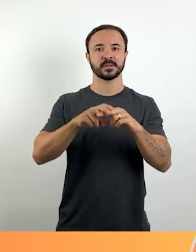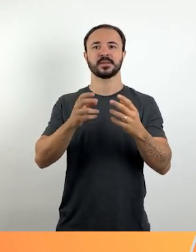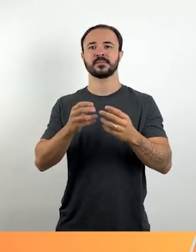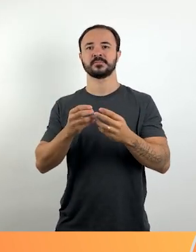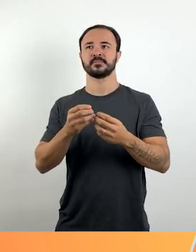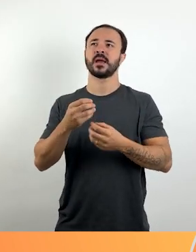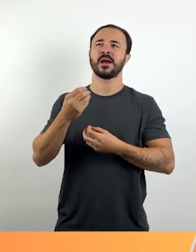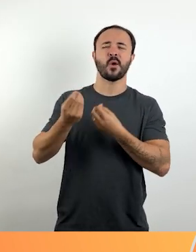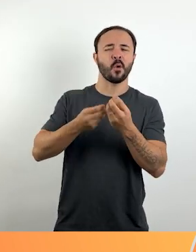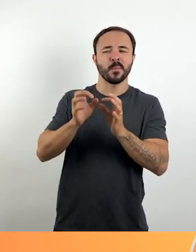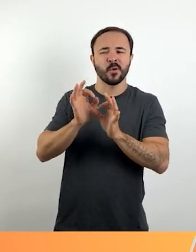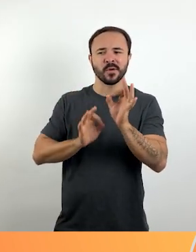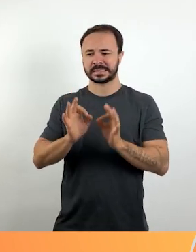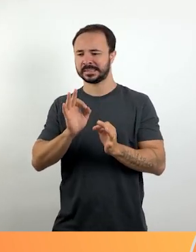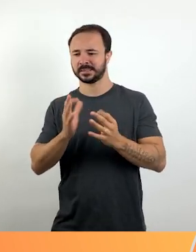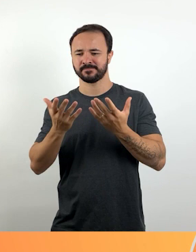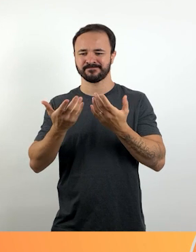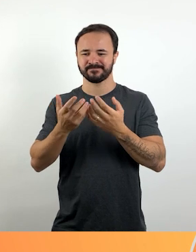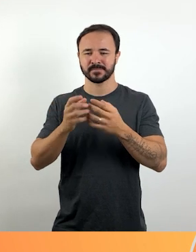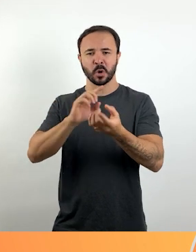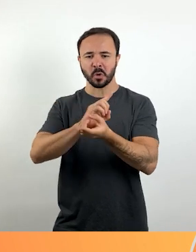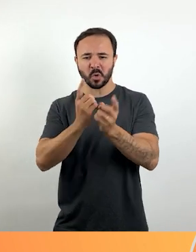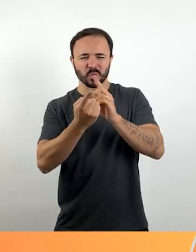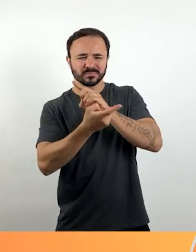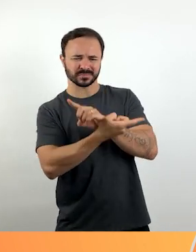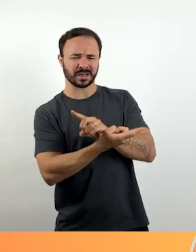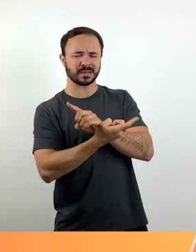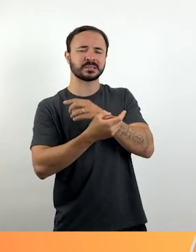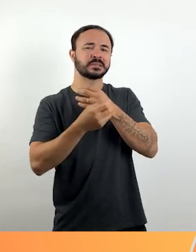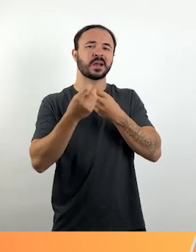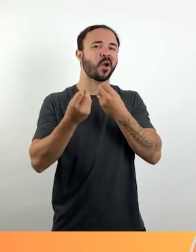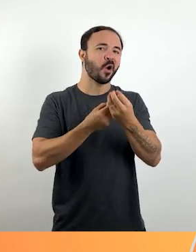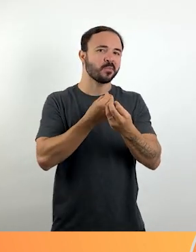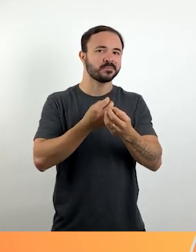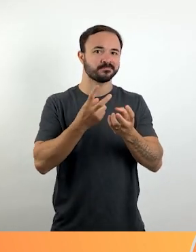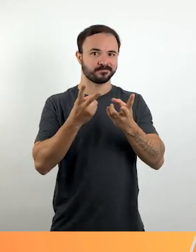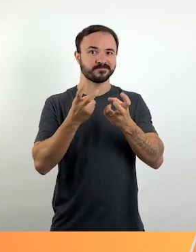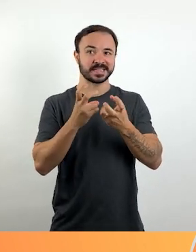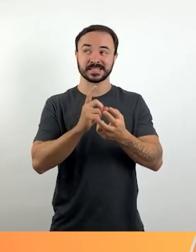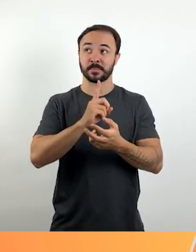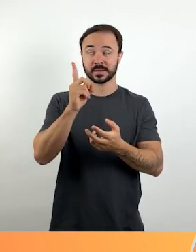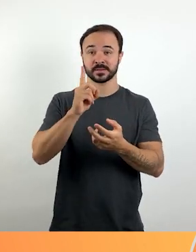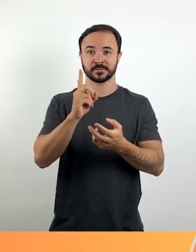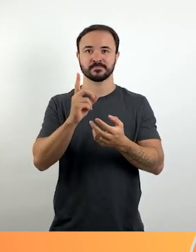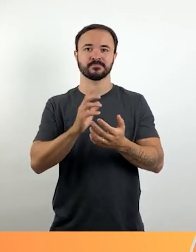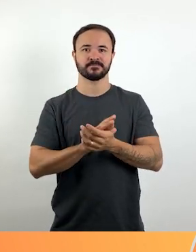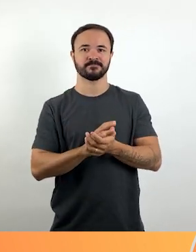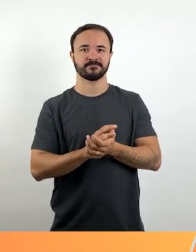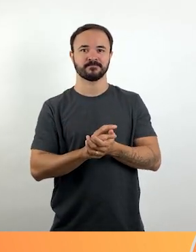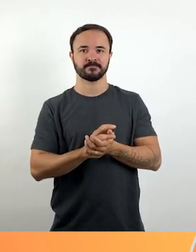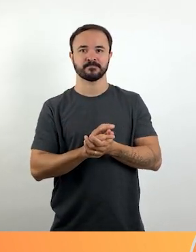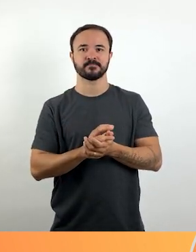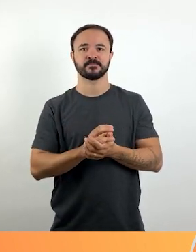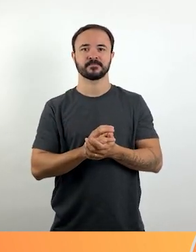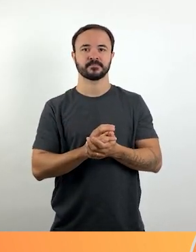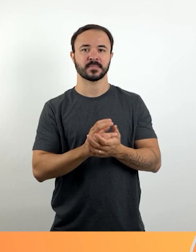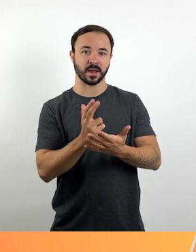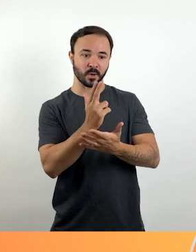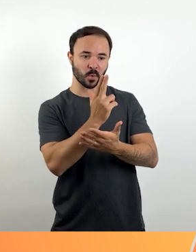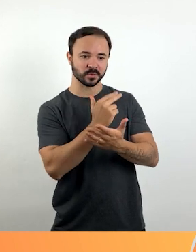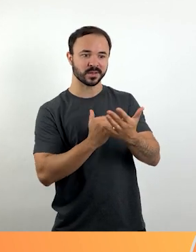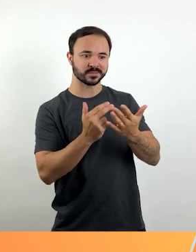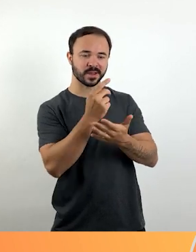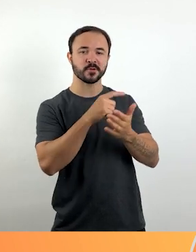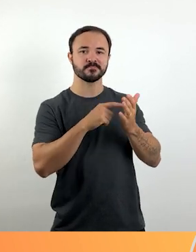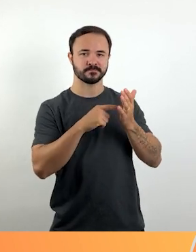professor? Diametralmente opostas, né? Elas estão aqui, né? E toda vez que um desce, ele se movimenta nesse sentido aí